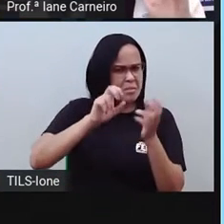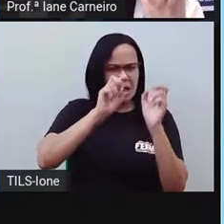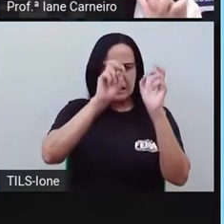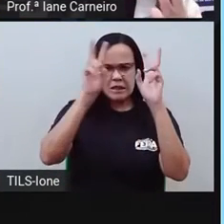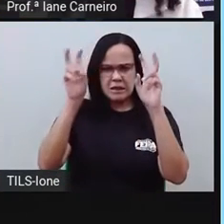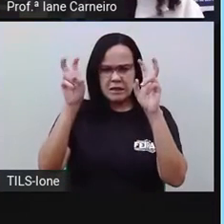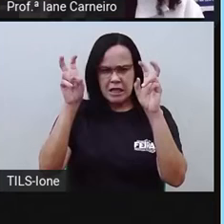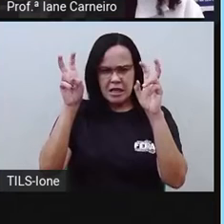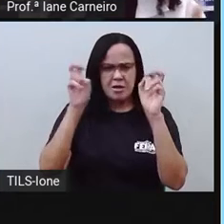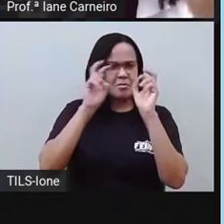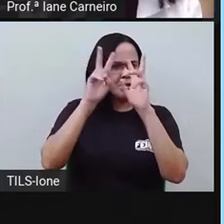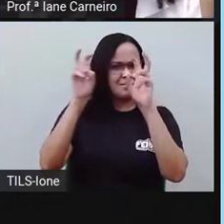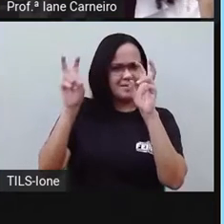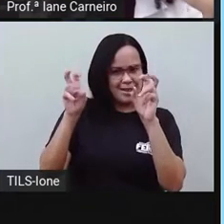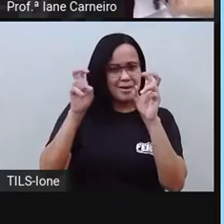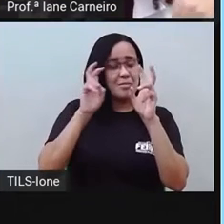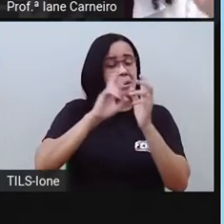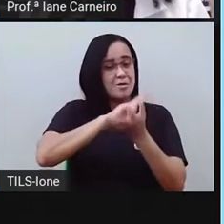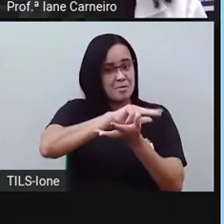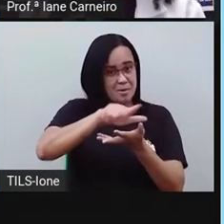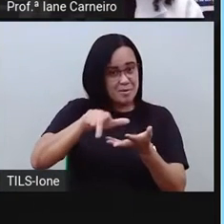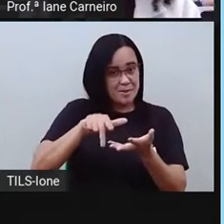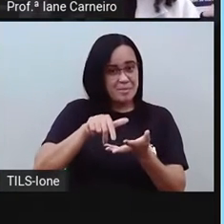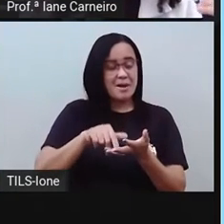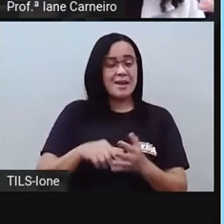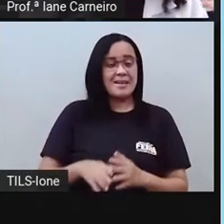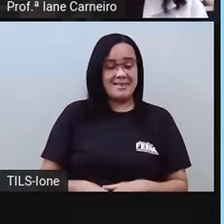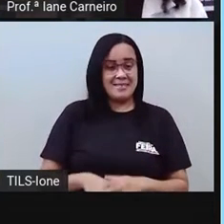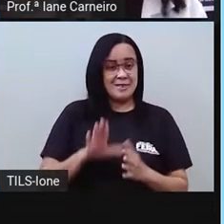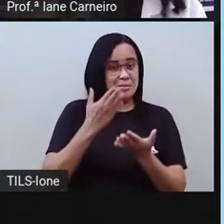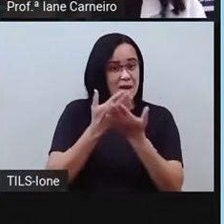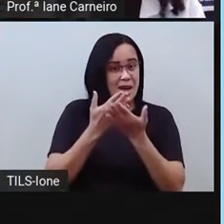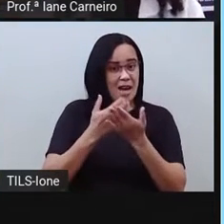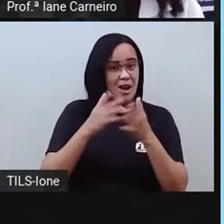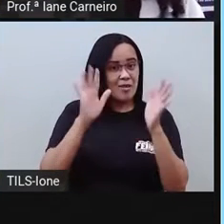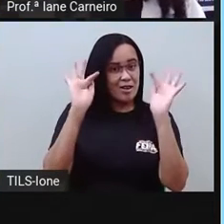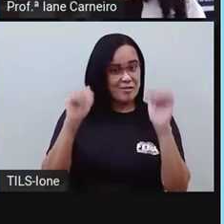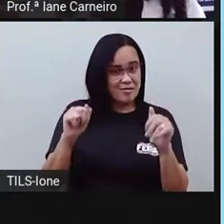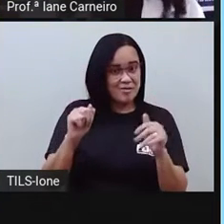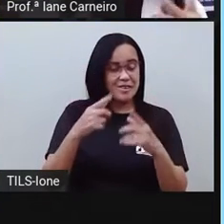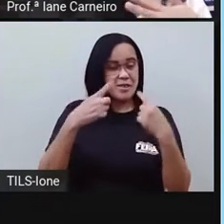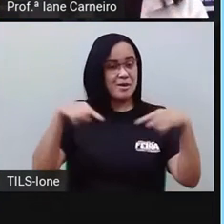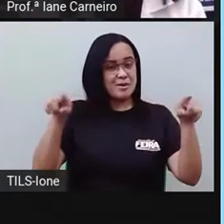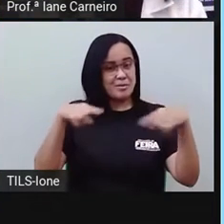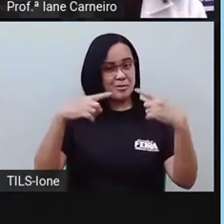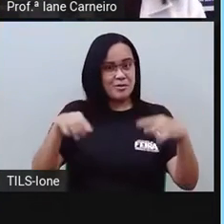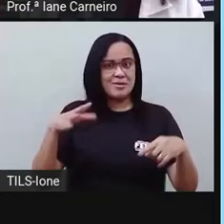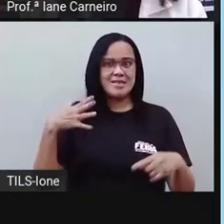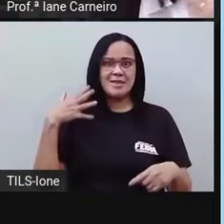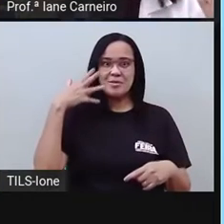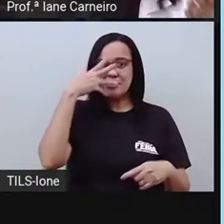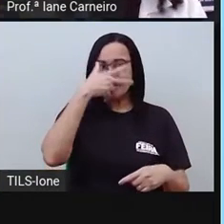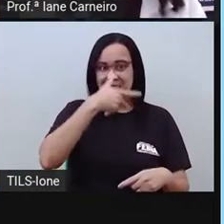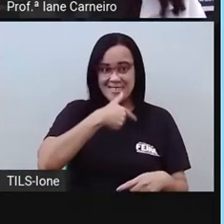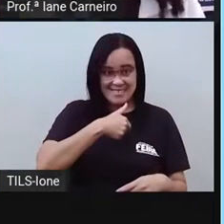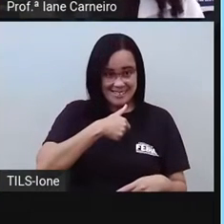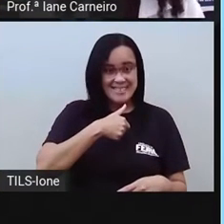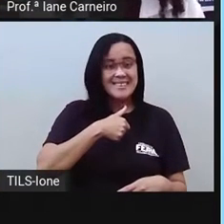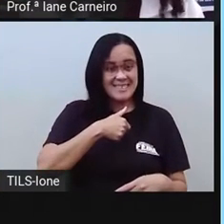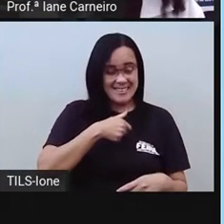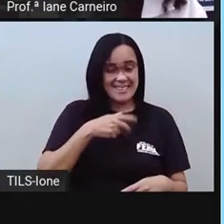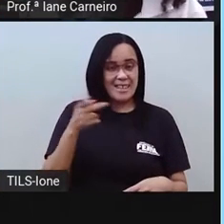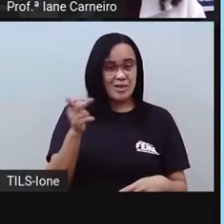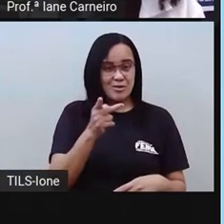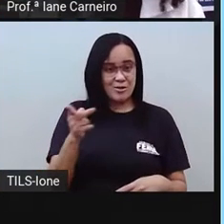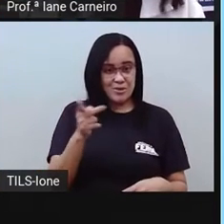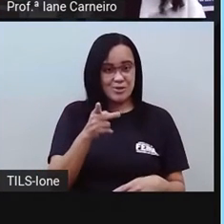de respeito, né? Lembram, a gente encerrou a aula anterior com a música muito linda de Gilberto Gil e Preta Gil,